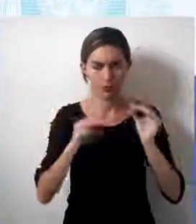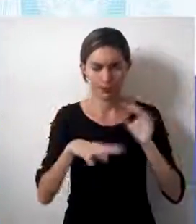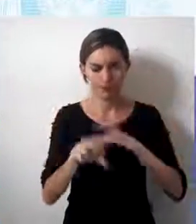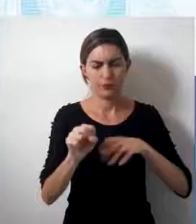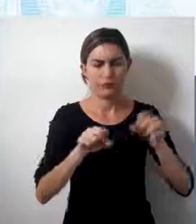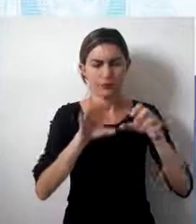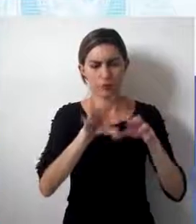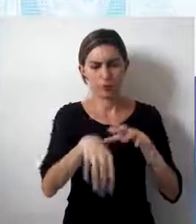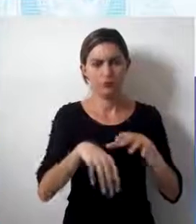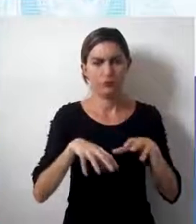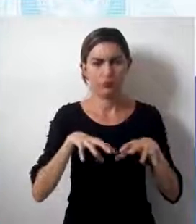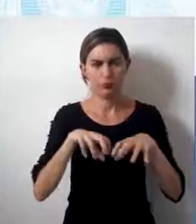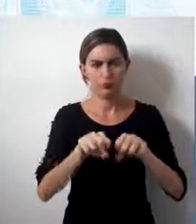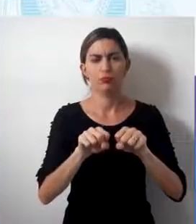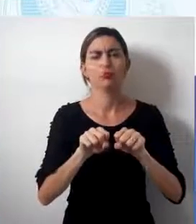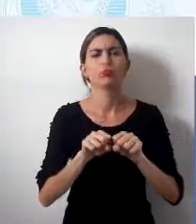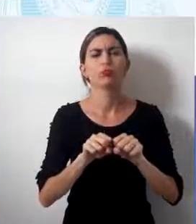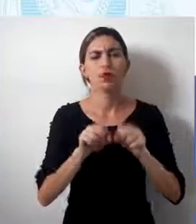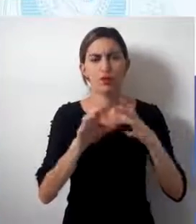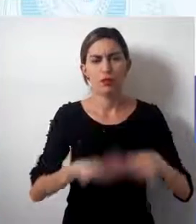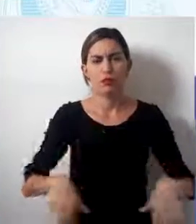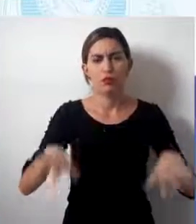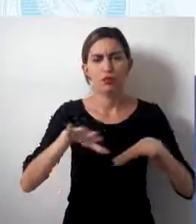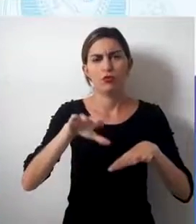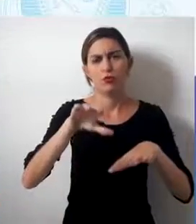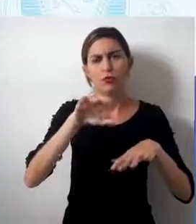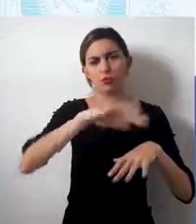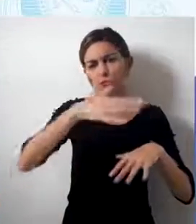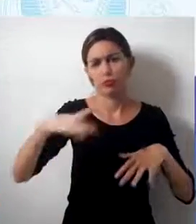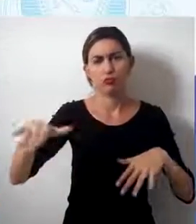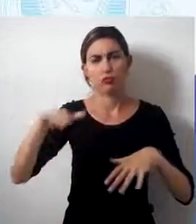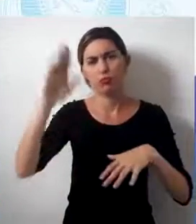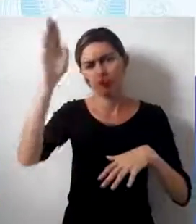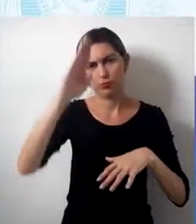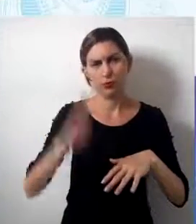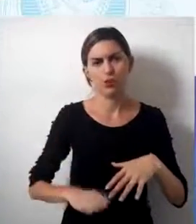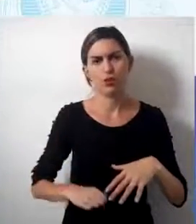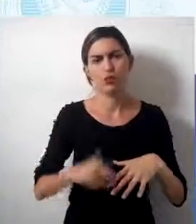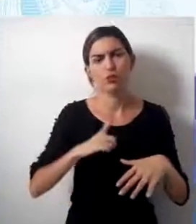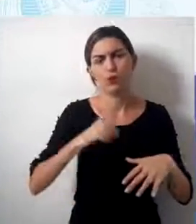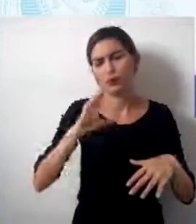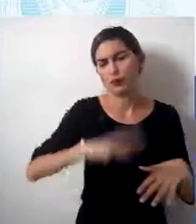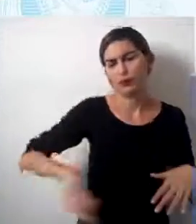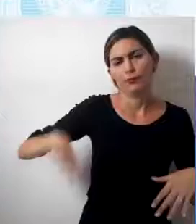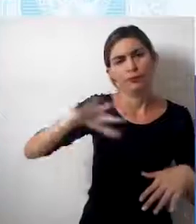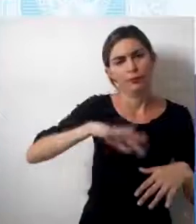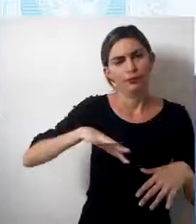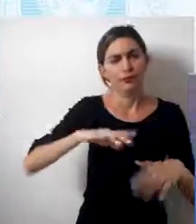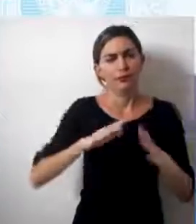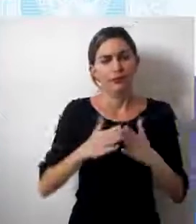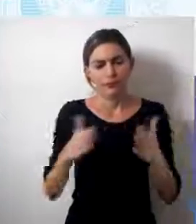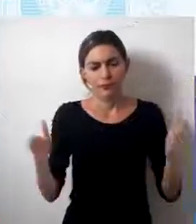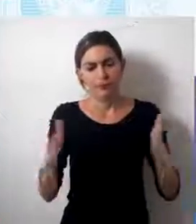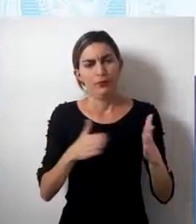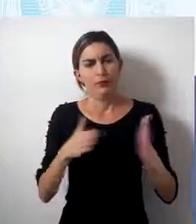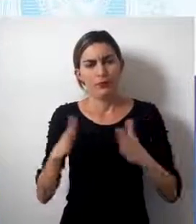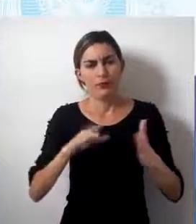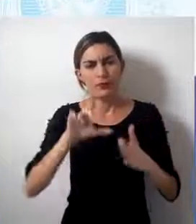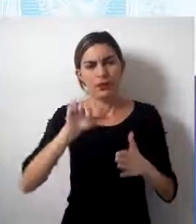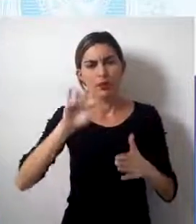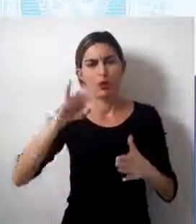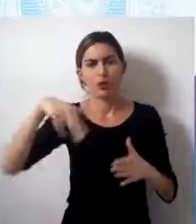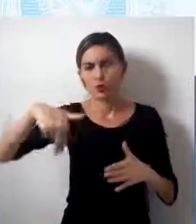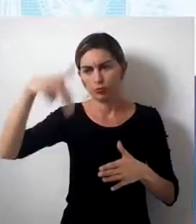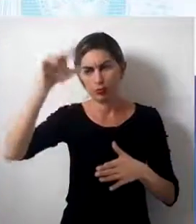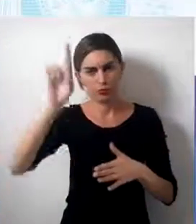de ocupação das regiões do litoral do Brasil, a gente teve uma área extensa do litoral